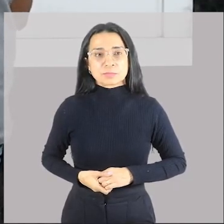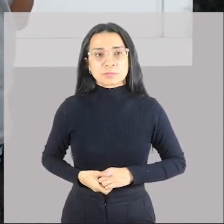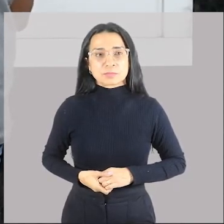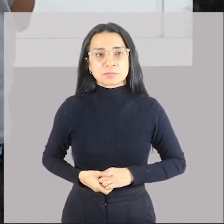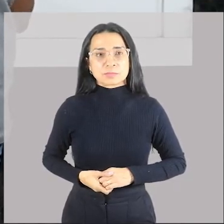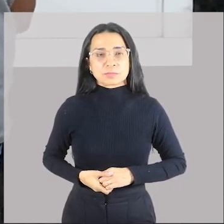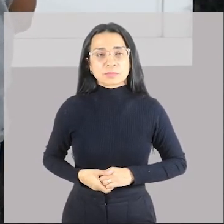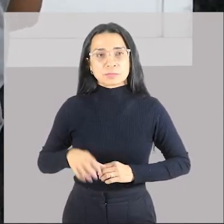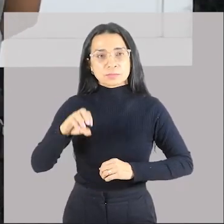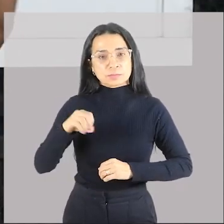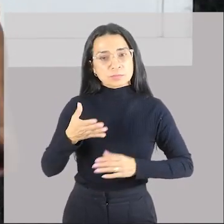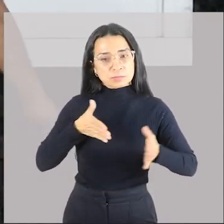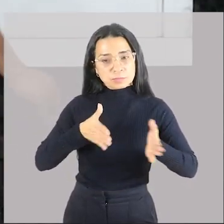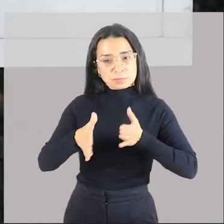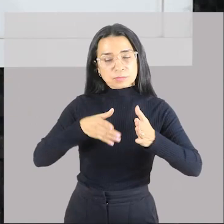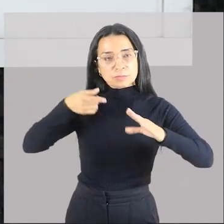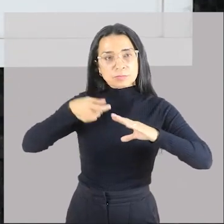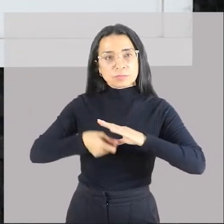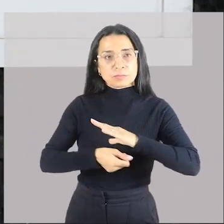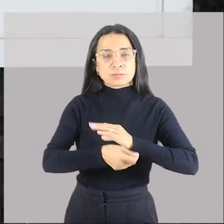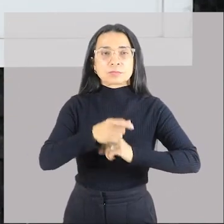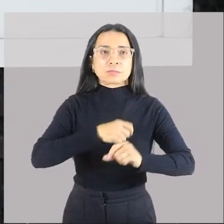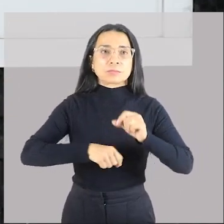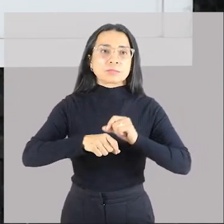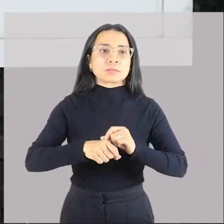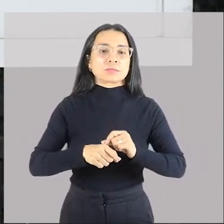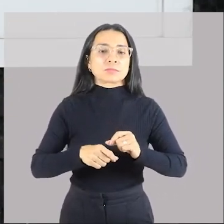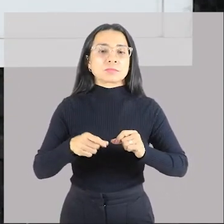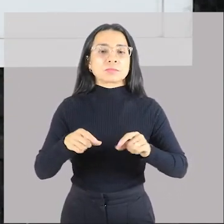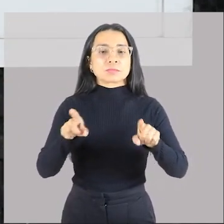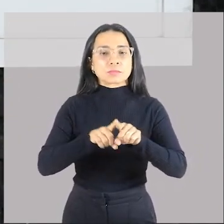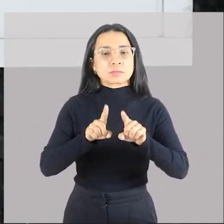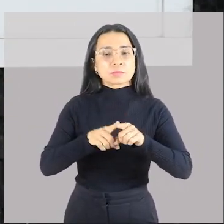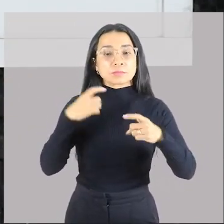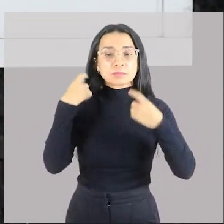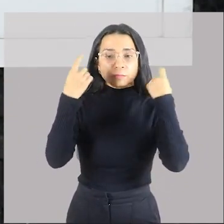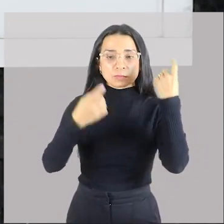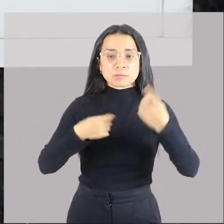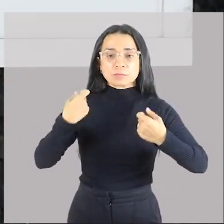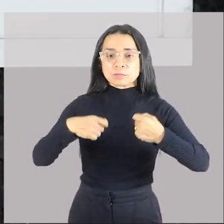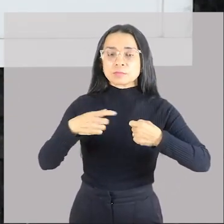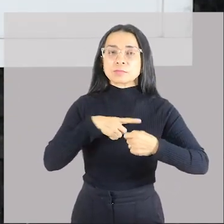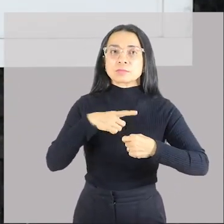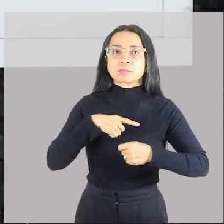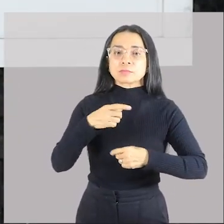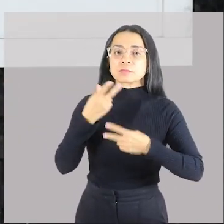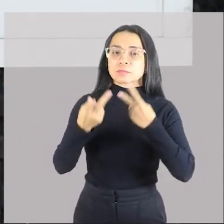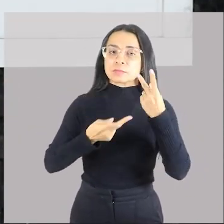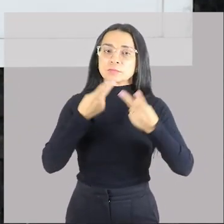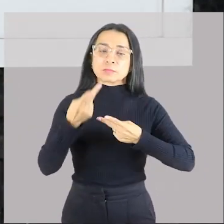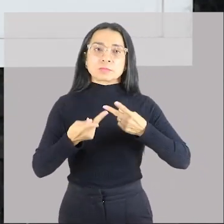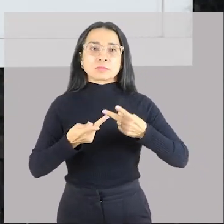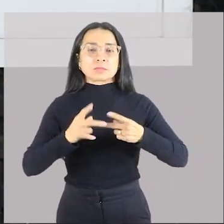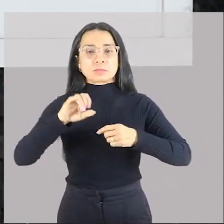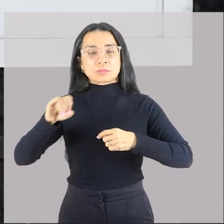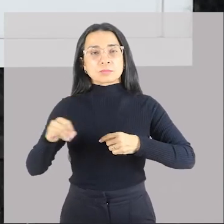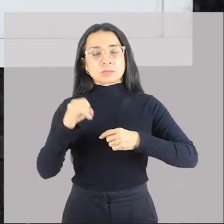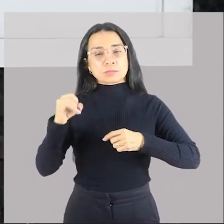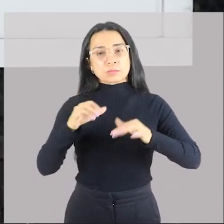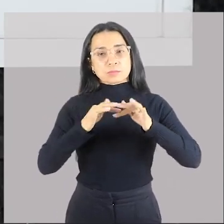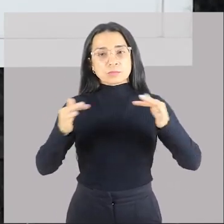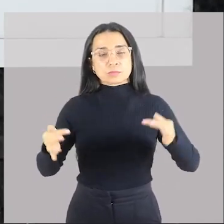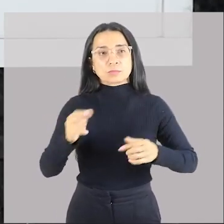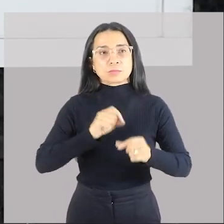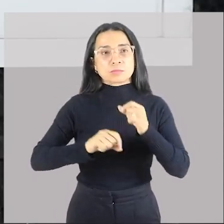ou período de aplicação, tá? A mesma preocupação a gente tem que ter quando a gente falou no juro simples, né?